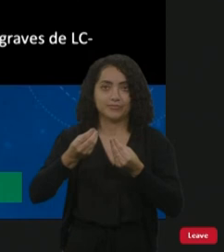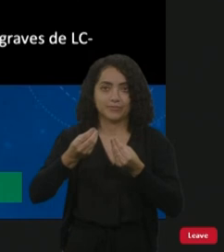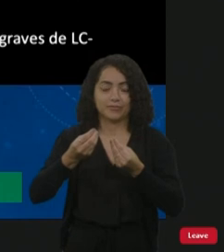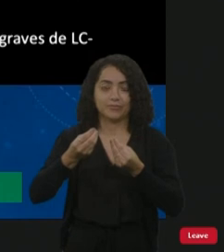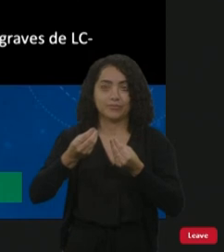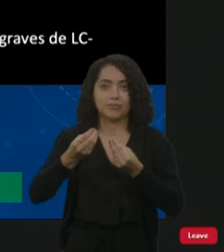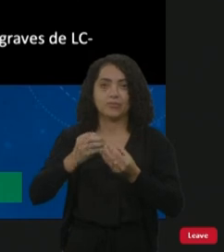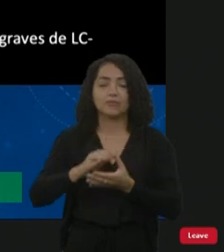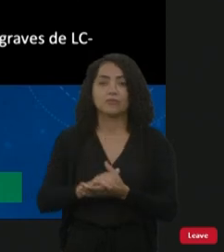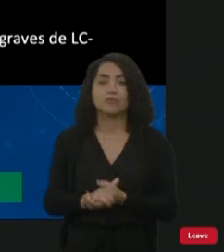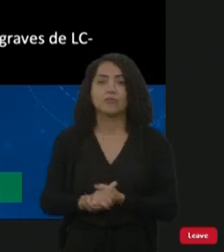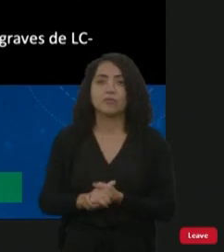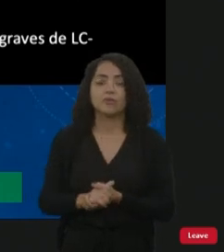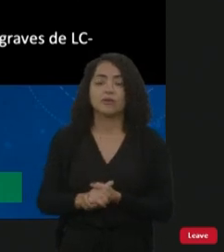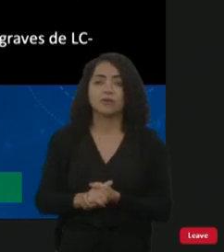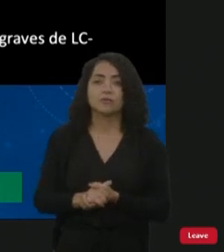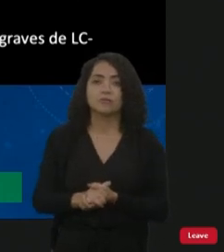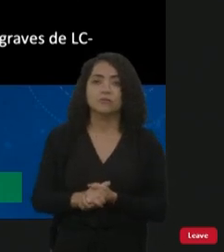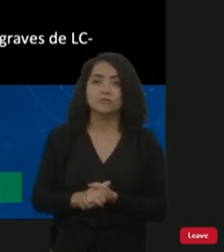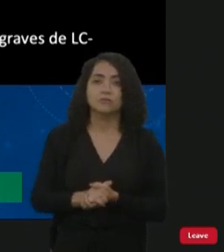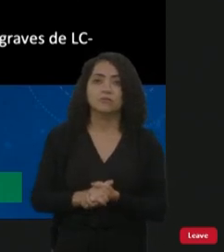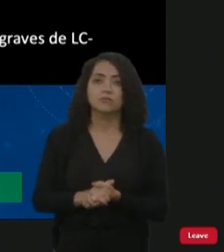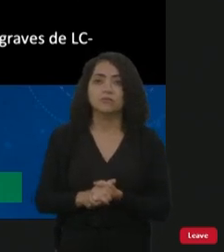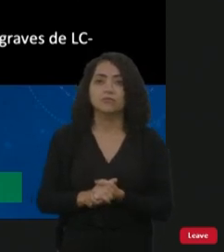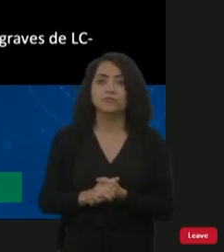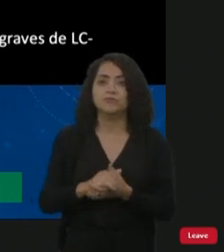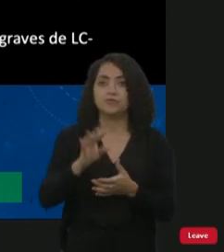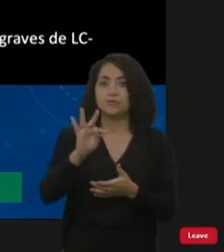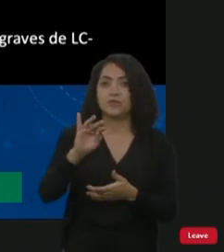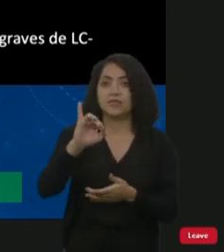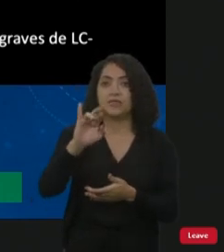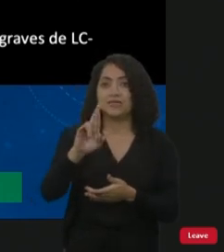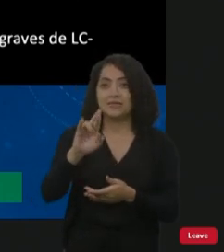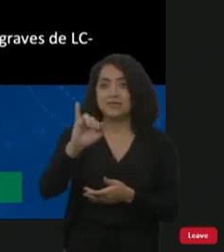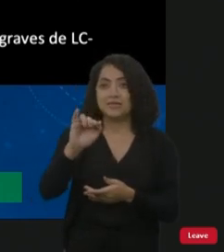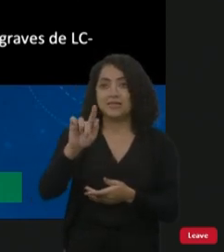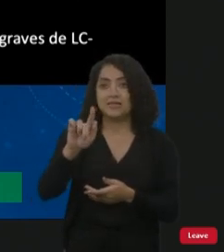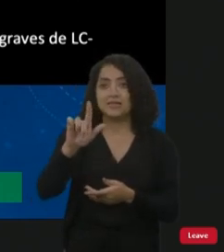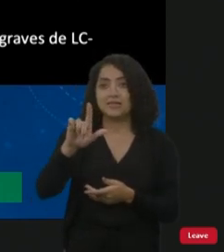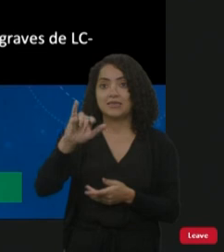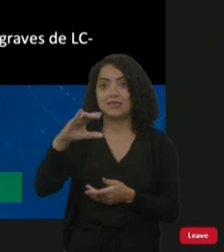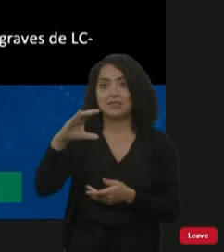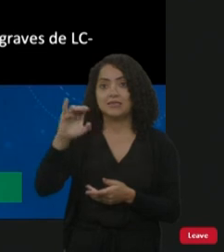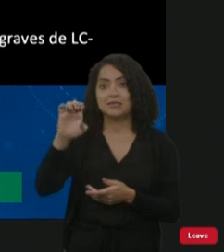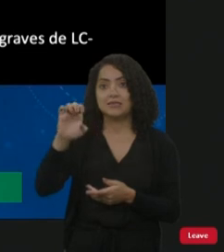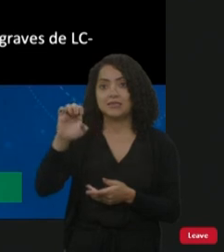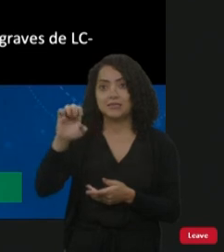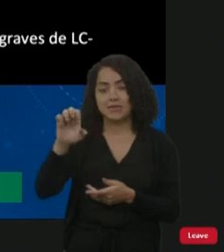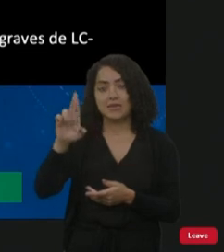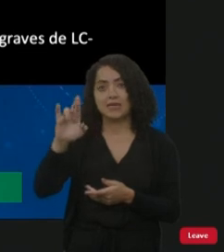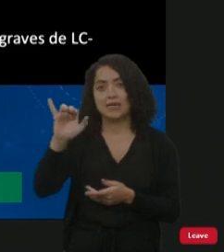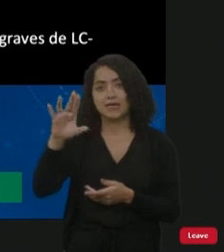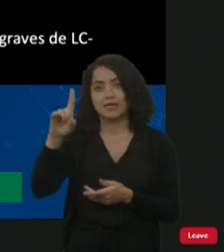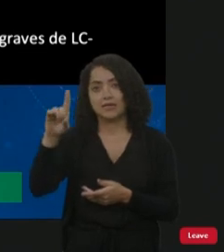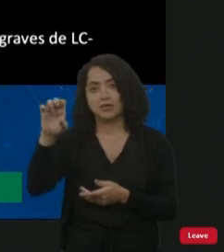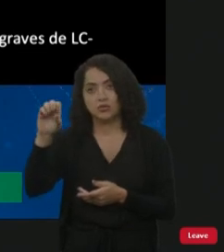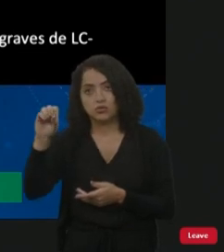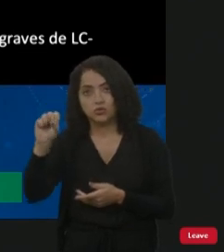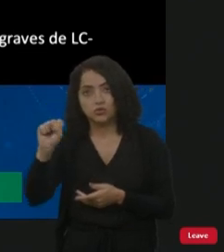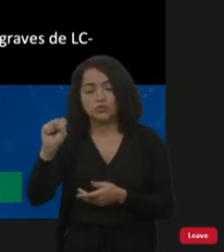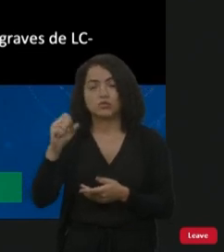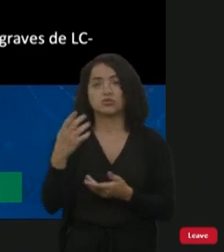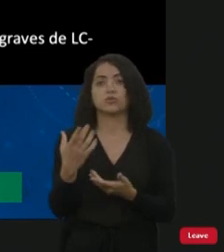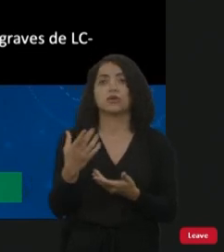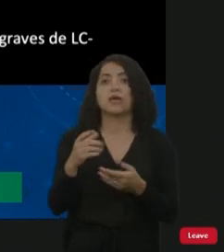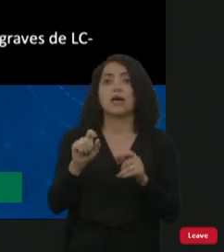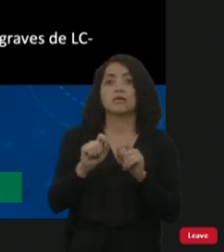através de um triglicerídeo de cadeia média, né? O TCM para esse defeito de cadeia longa, né? A